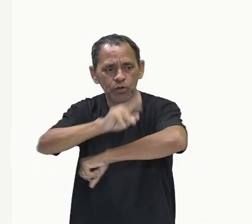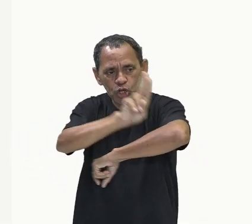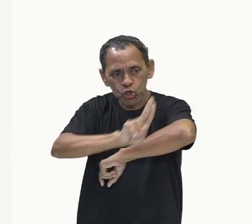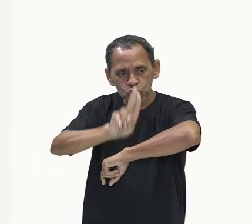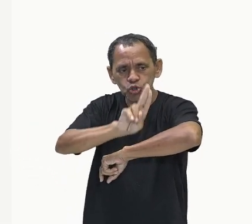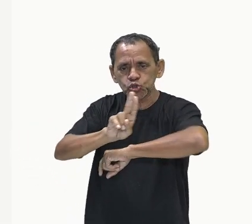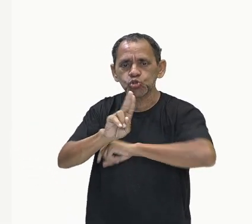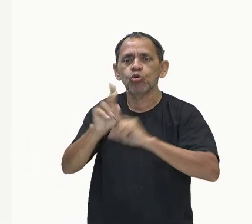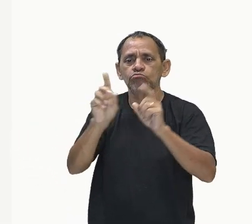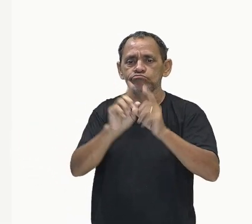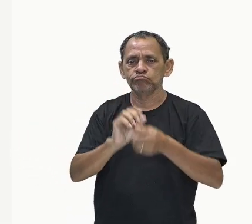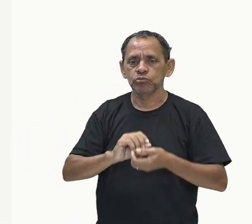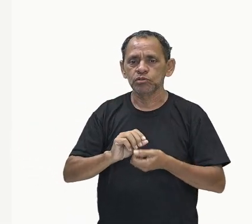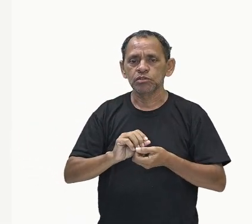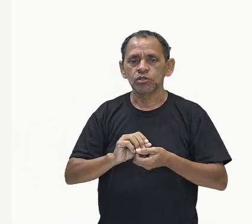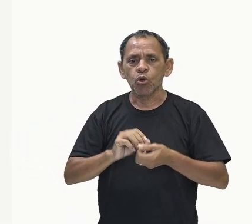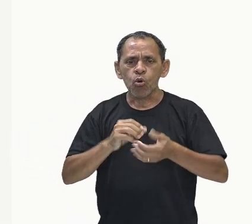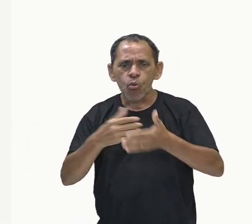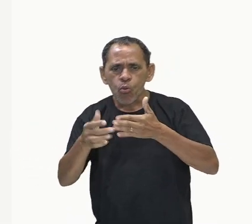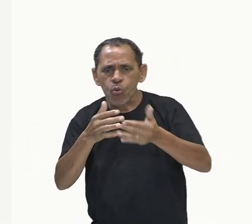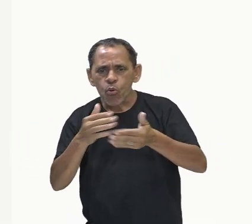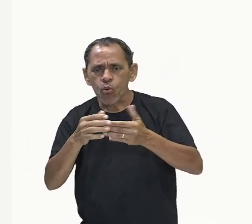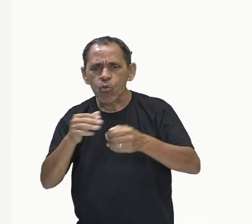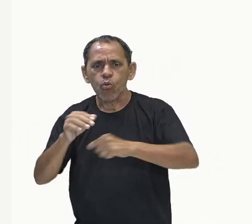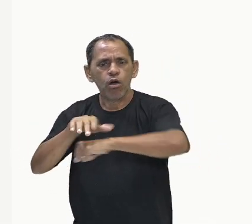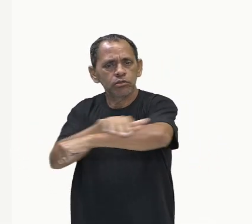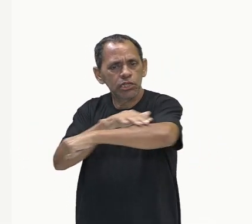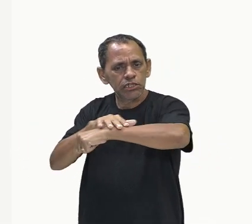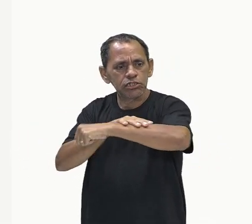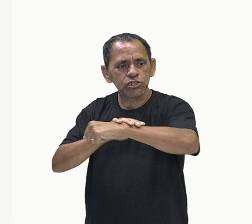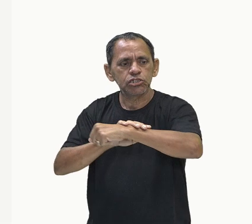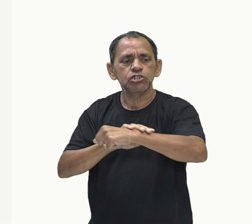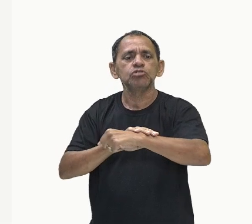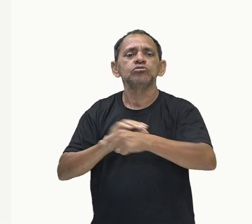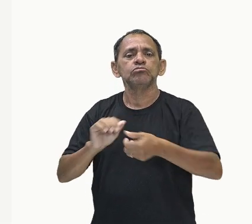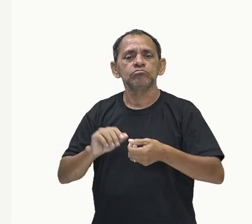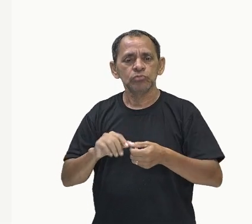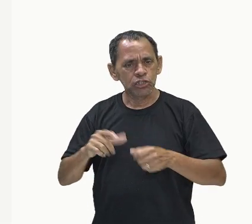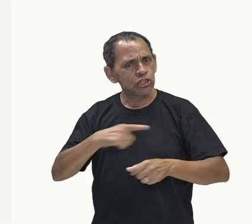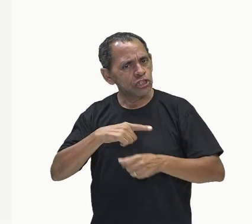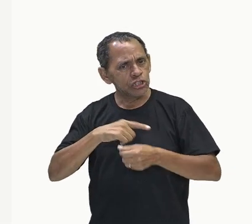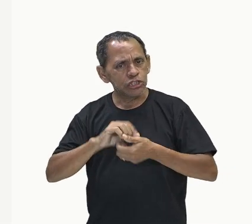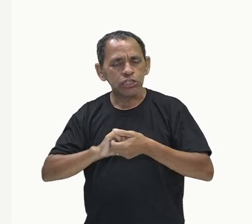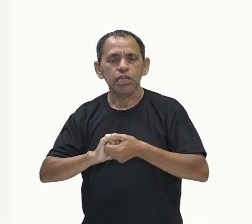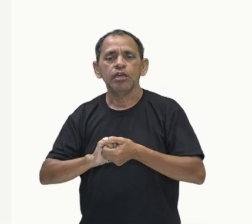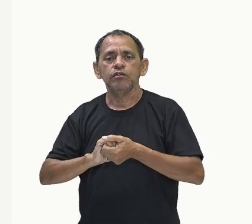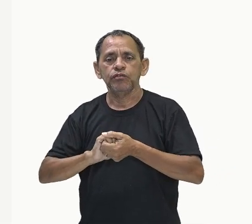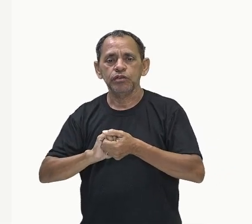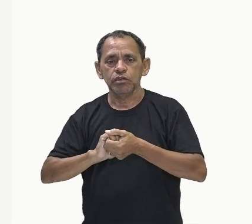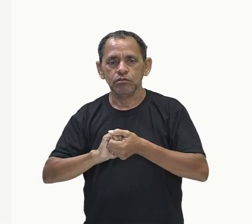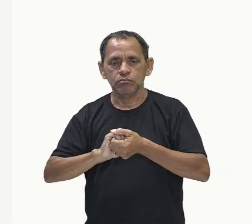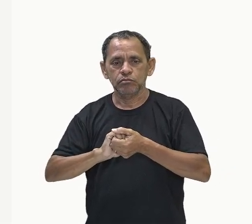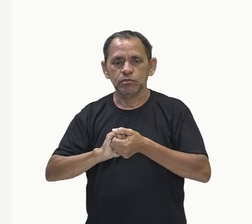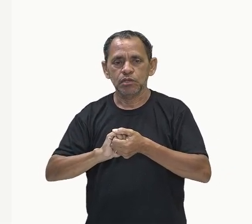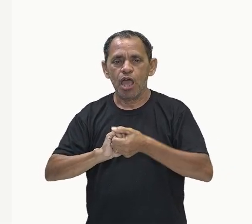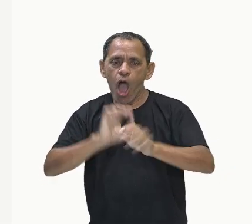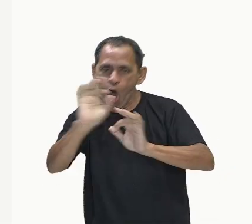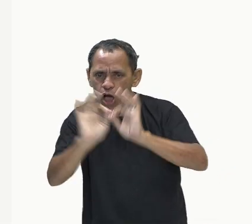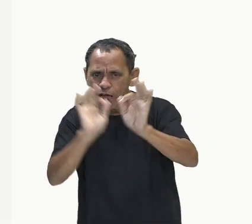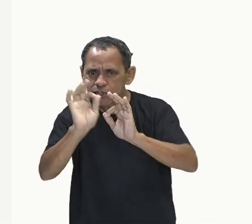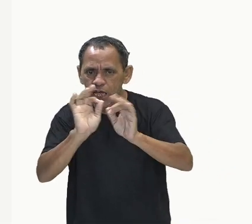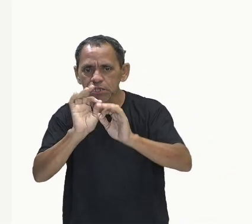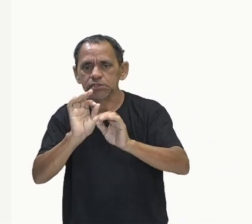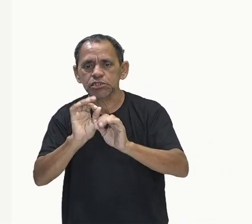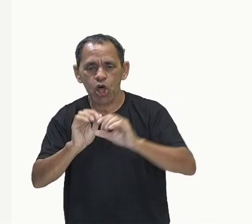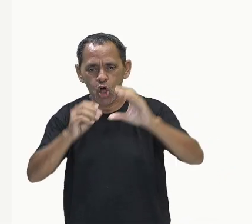o tecido dele adulto, houve aí uma manipulação de uma outra célula com grande potencial